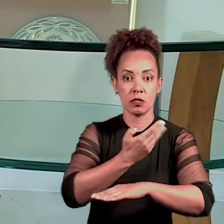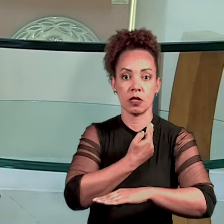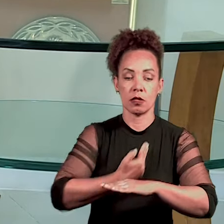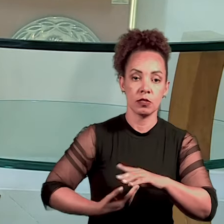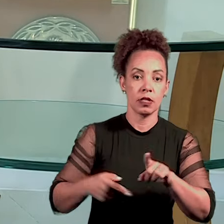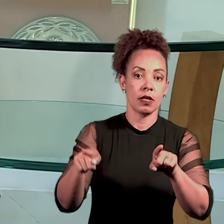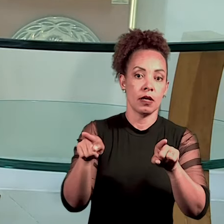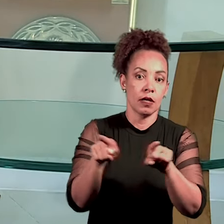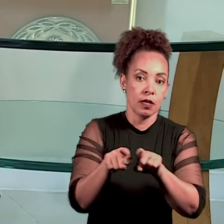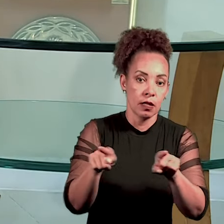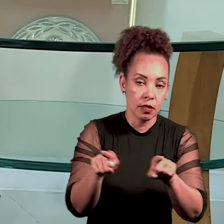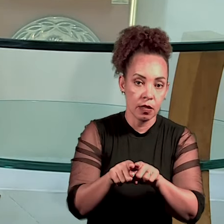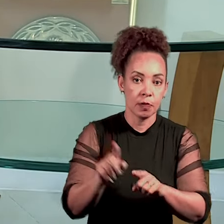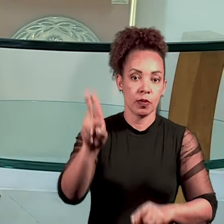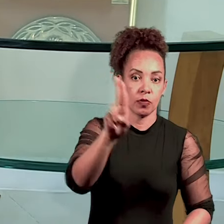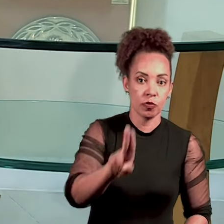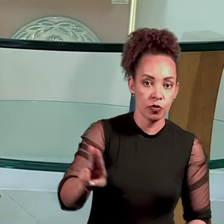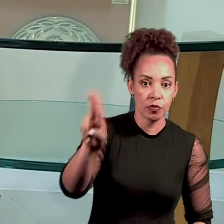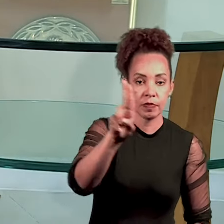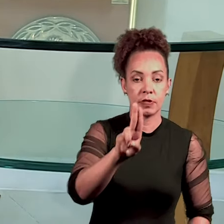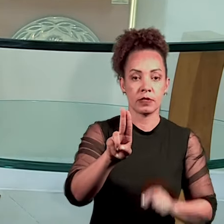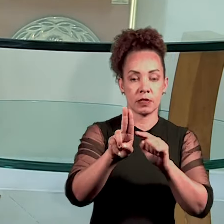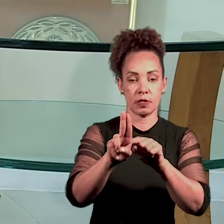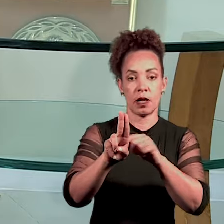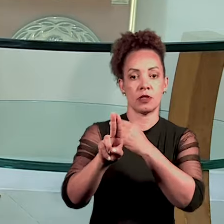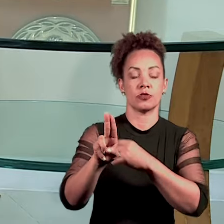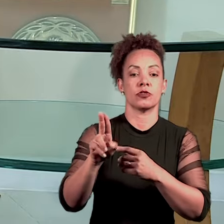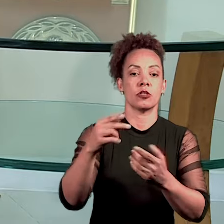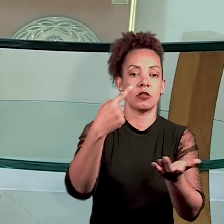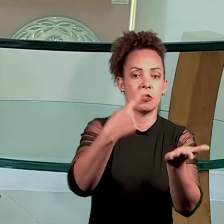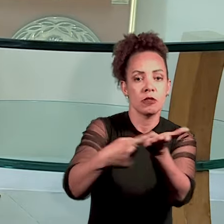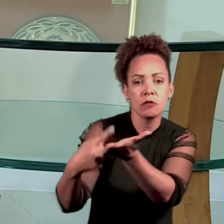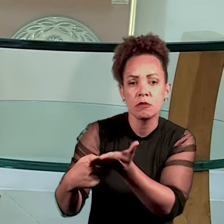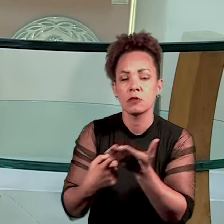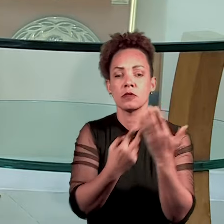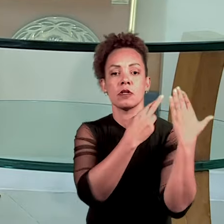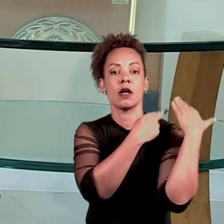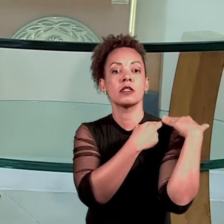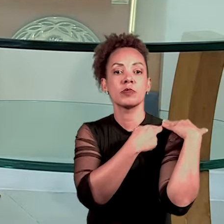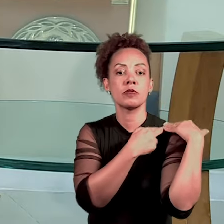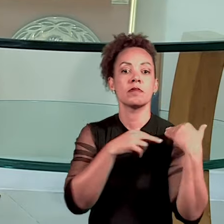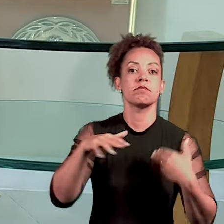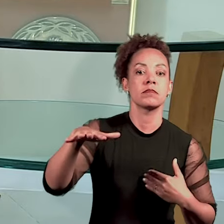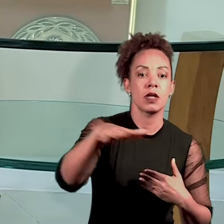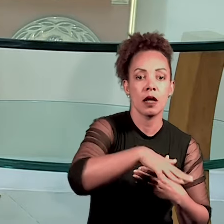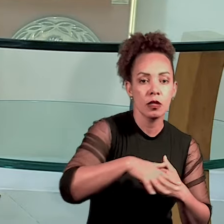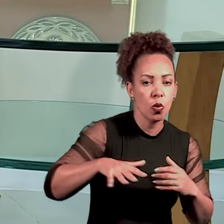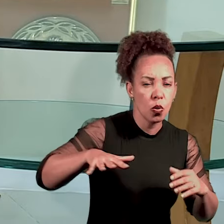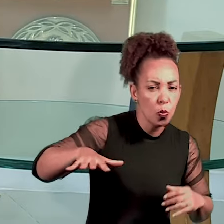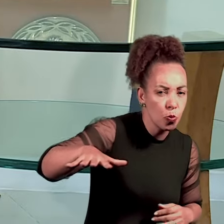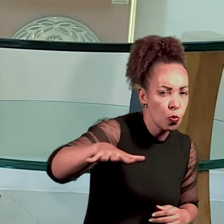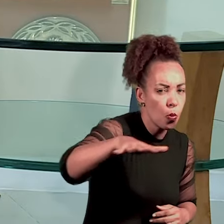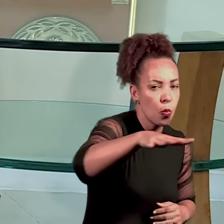cumpre as suas responsabilidades para com o seu território de abrangência, que recebe e